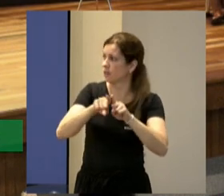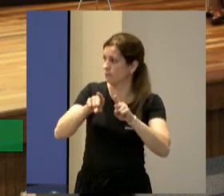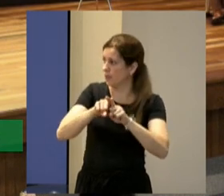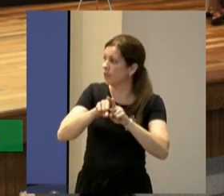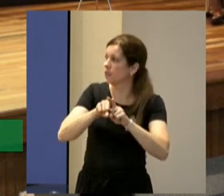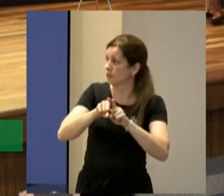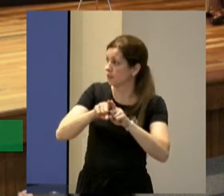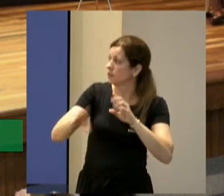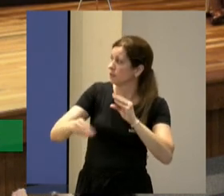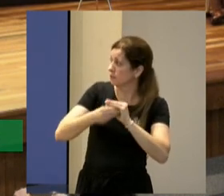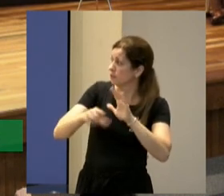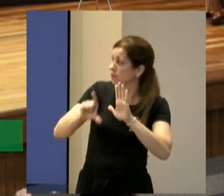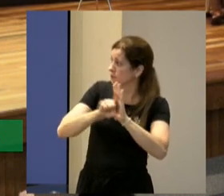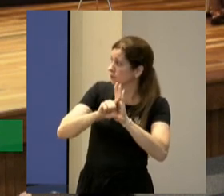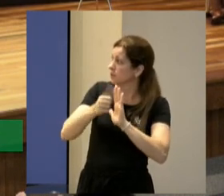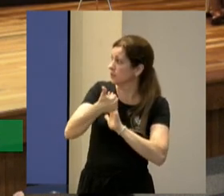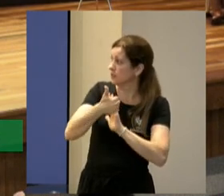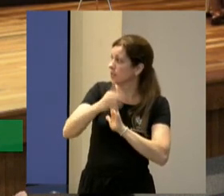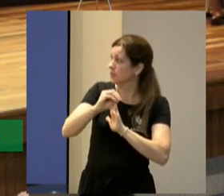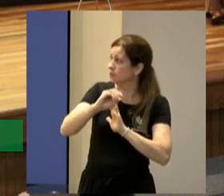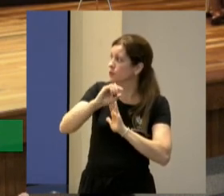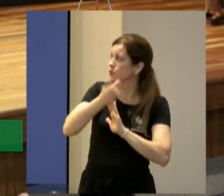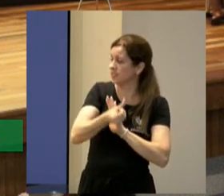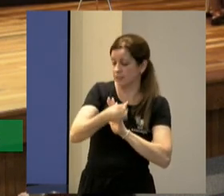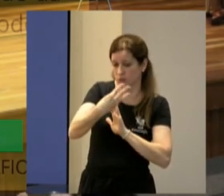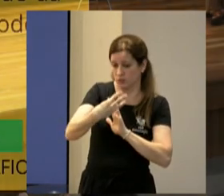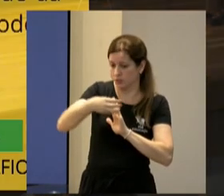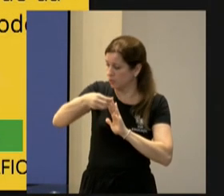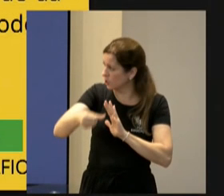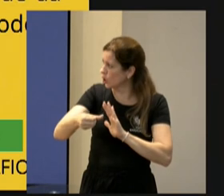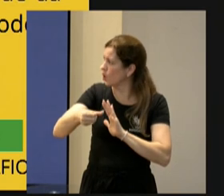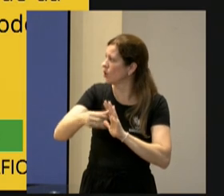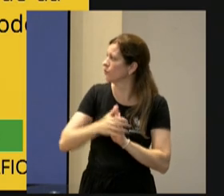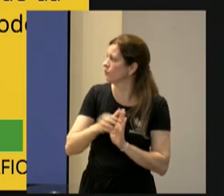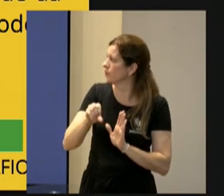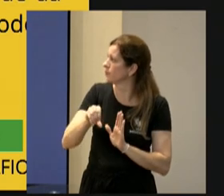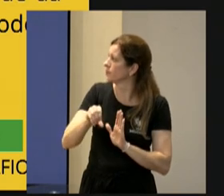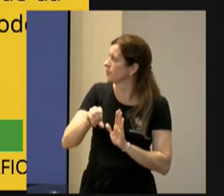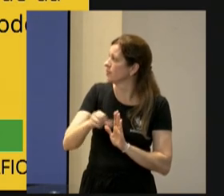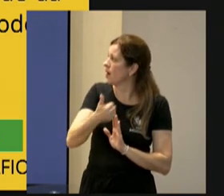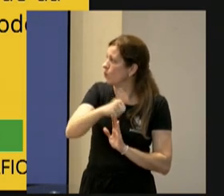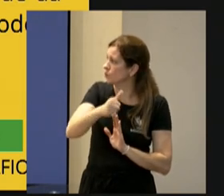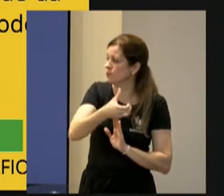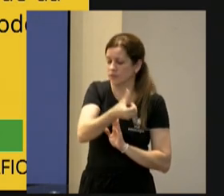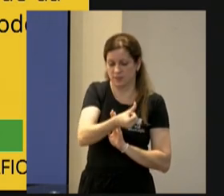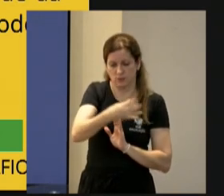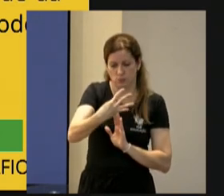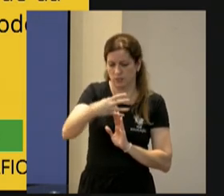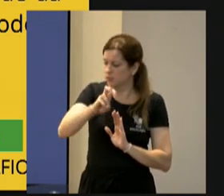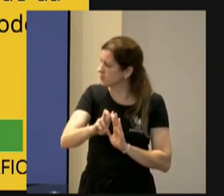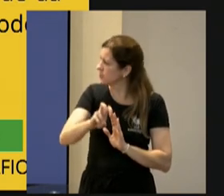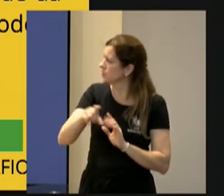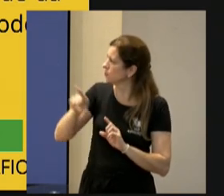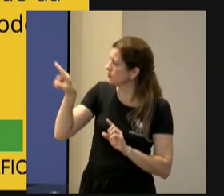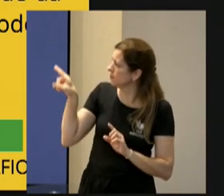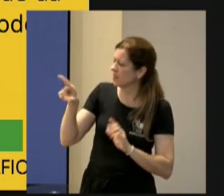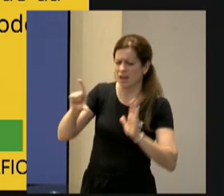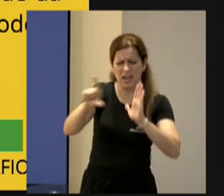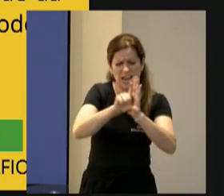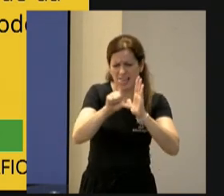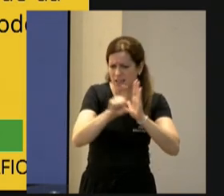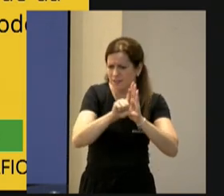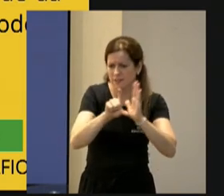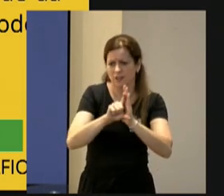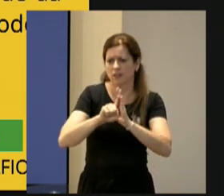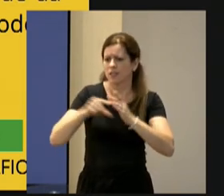ampara, desde a Lei 10.639 a 11.645, a nossa Lei Municipal